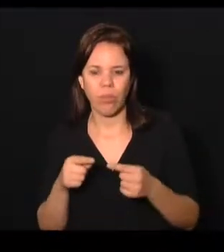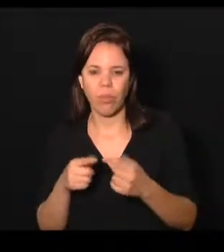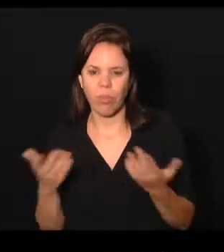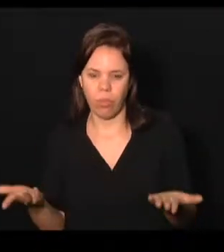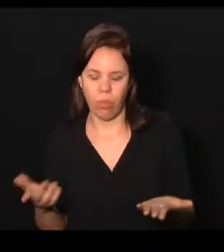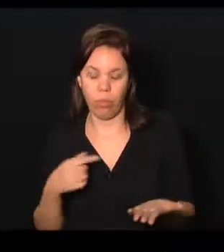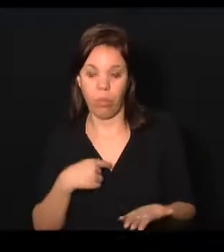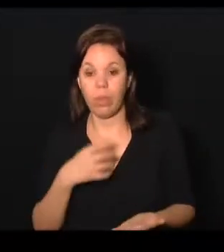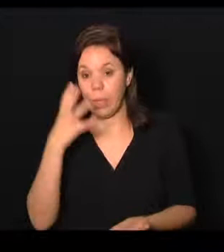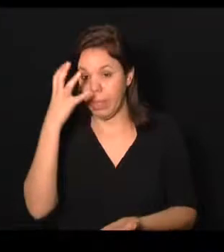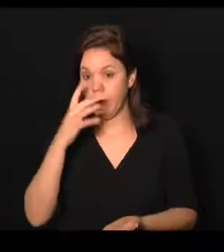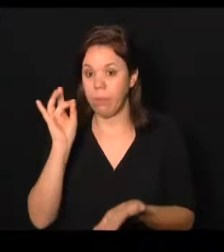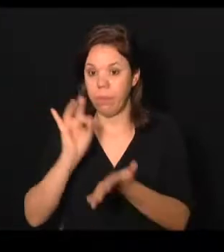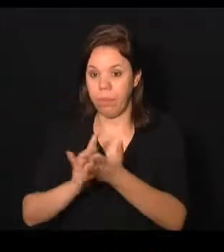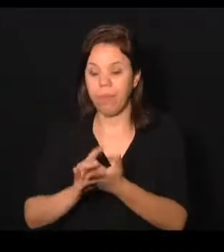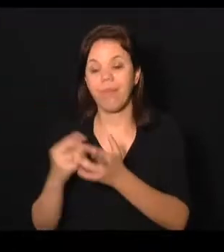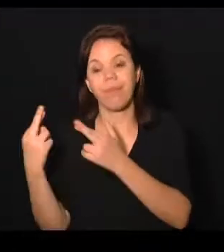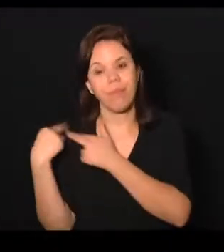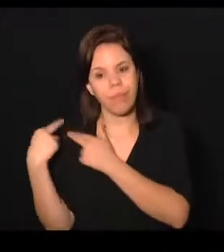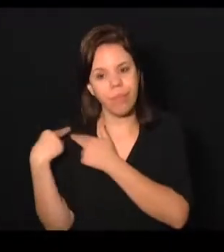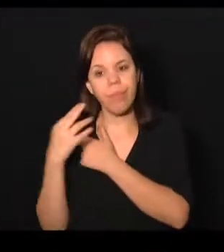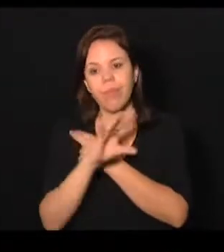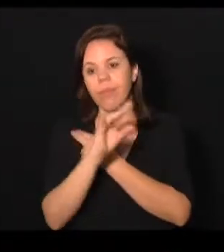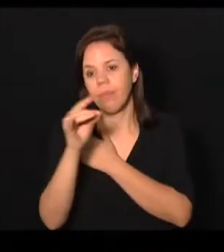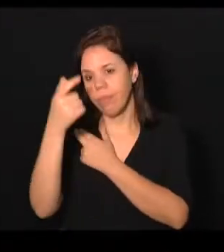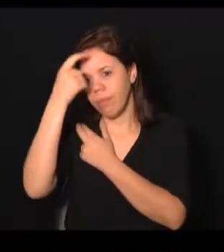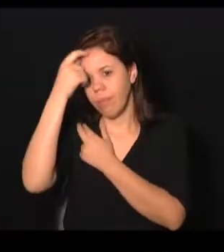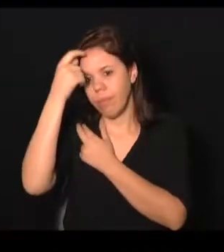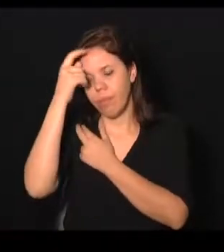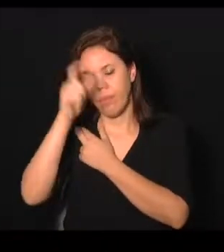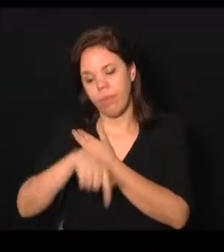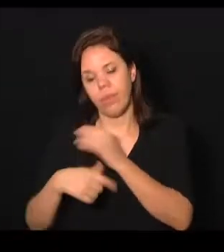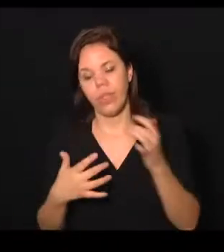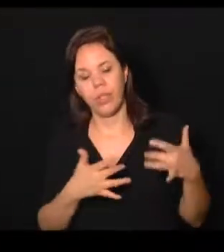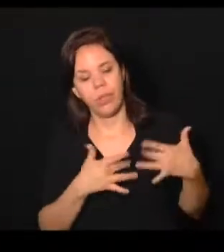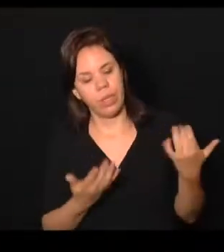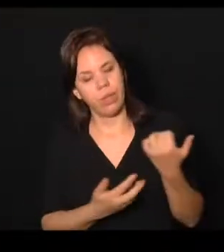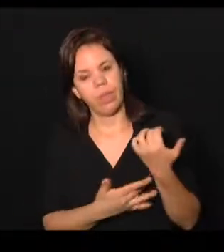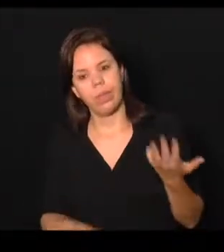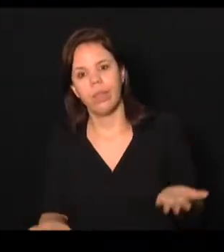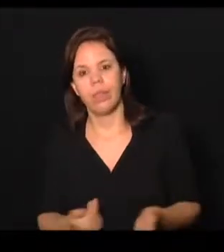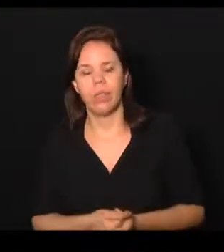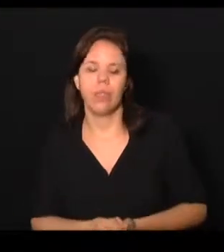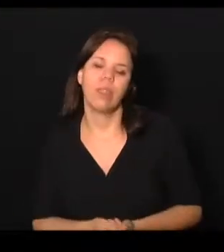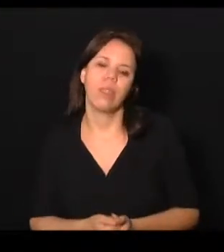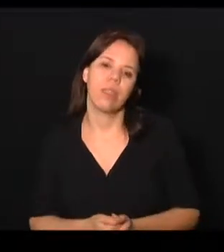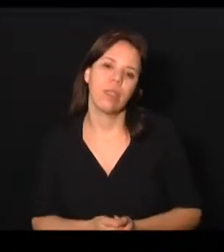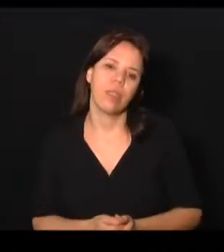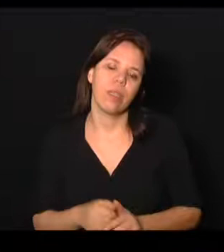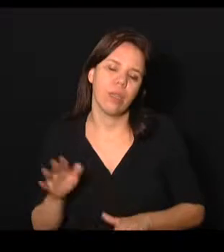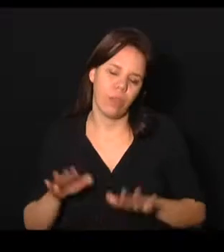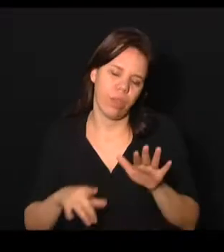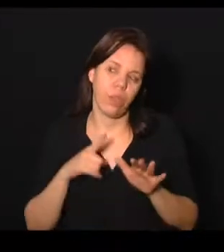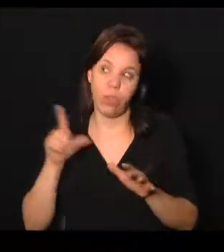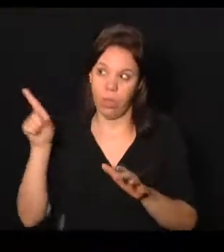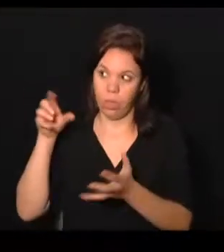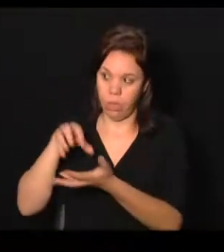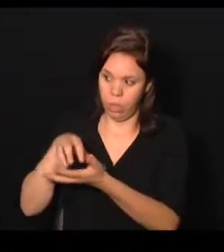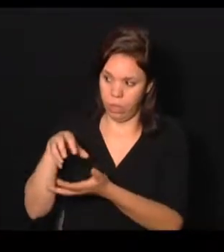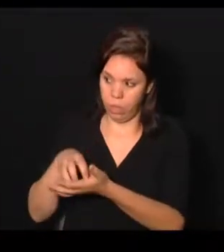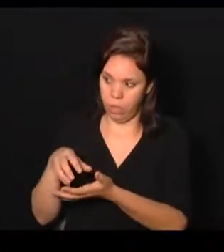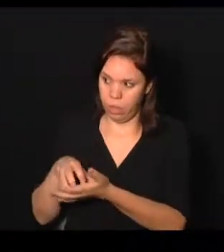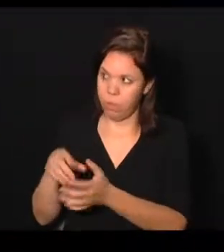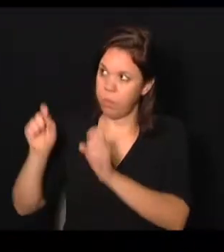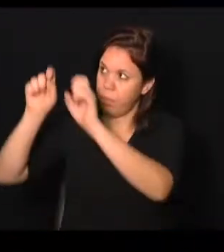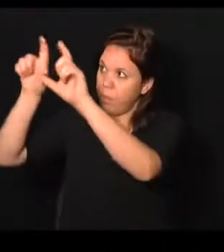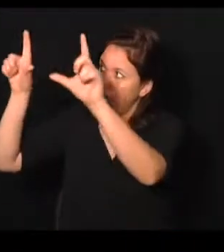a sinceridade e com a responsabilidade civil de quem vai doar sangue. Tanto que a gente tem lá no banco de sangue